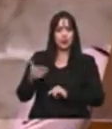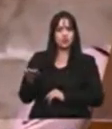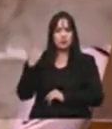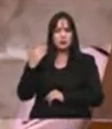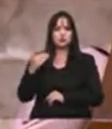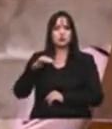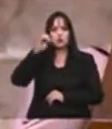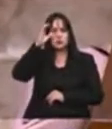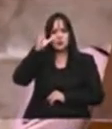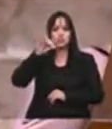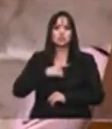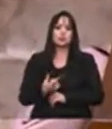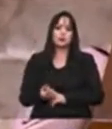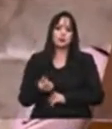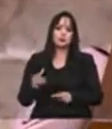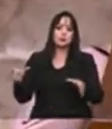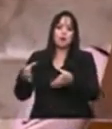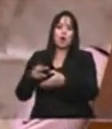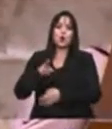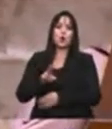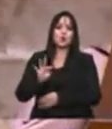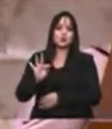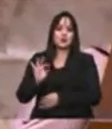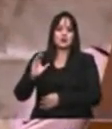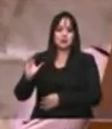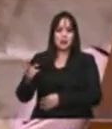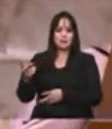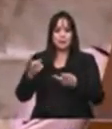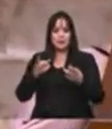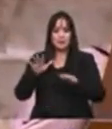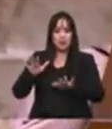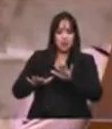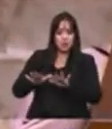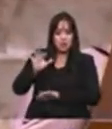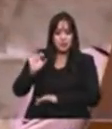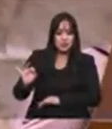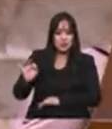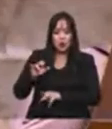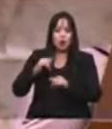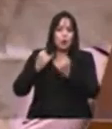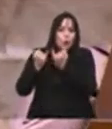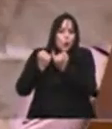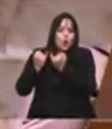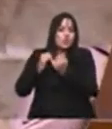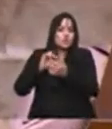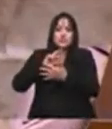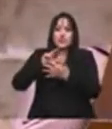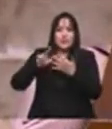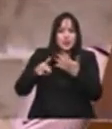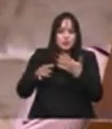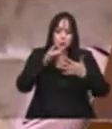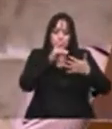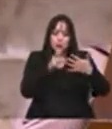das estimativas de preços por parte da UTC, identificando variações percentuais idênticas em vários itens